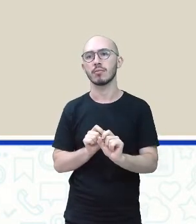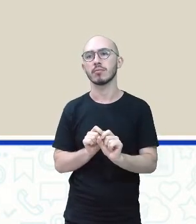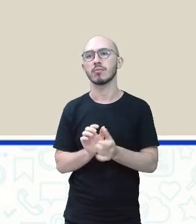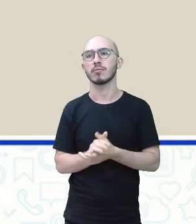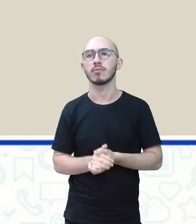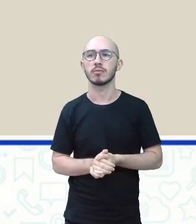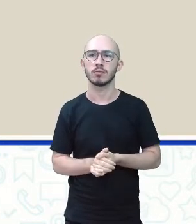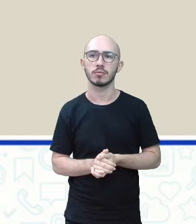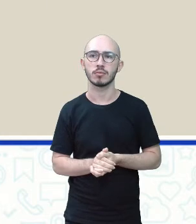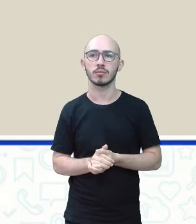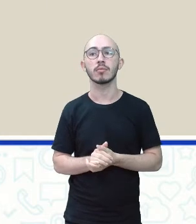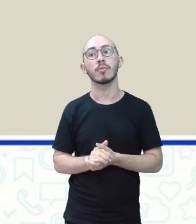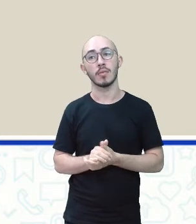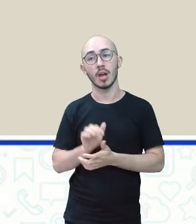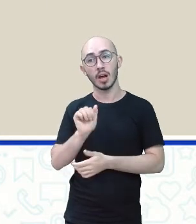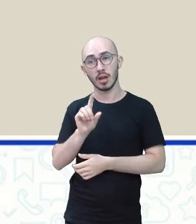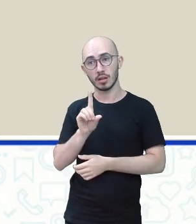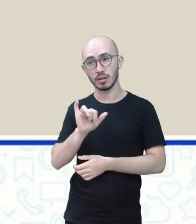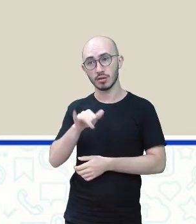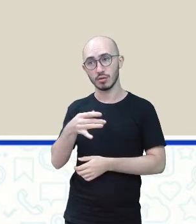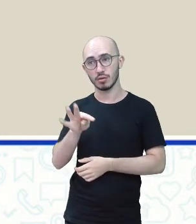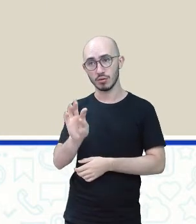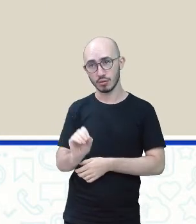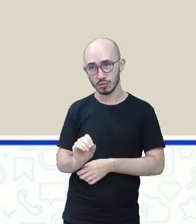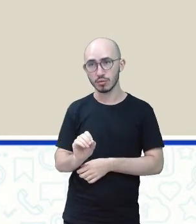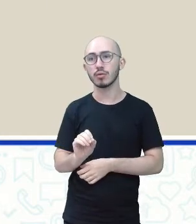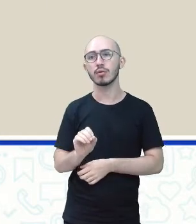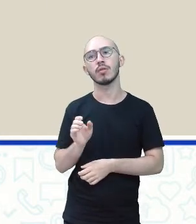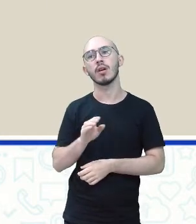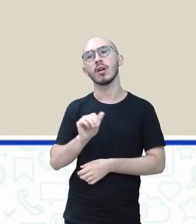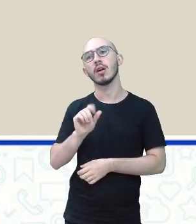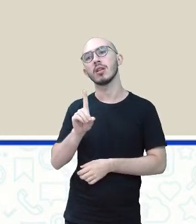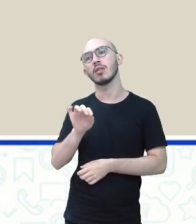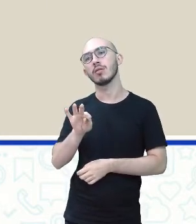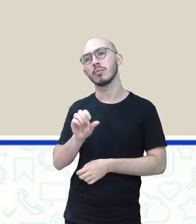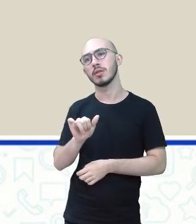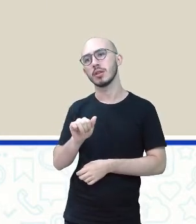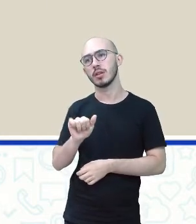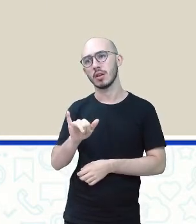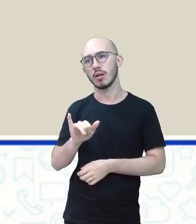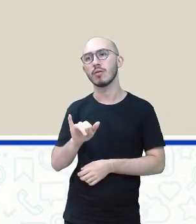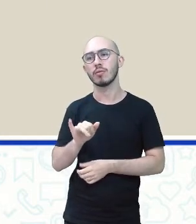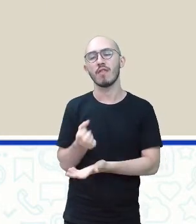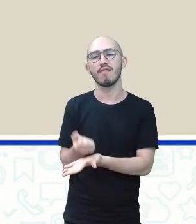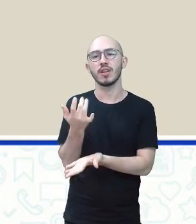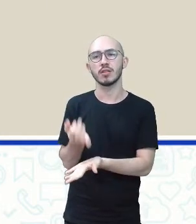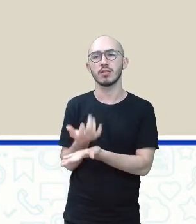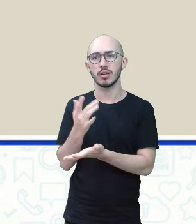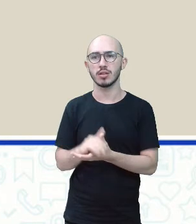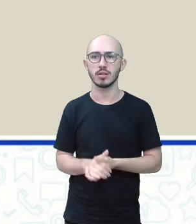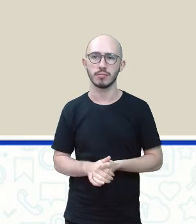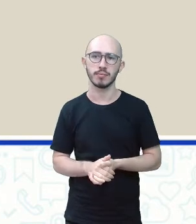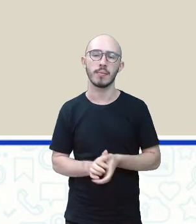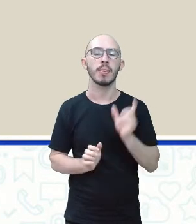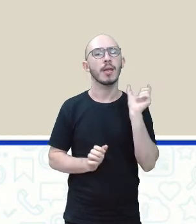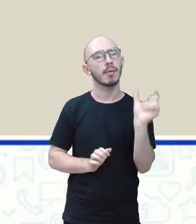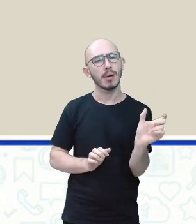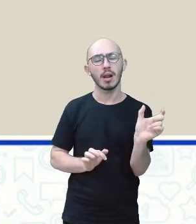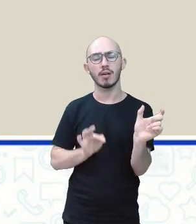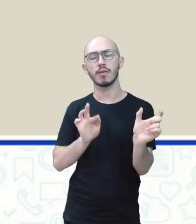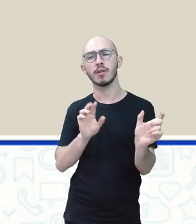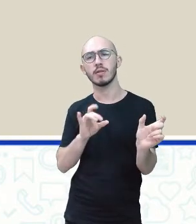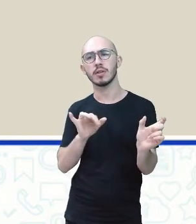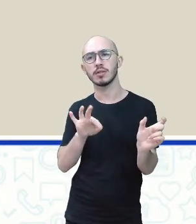Ficcionista. Ficcionista é predicativo do sujeito. Quem é o sujeito aqui?